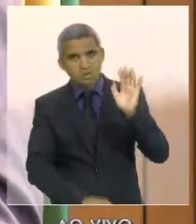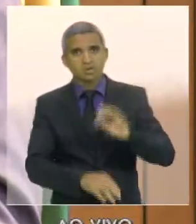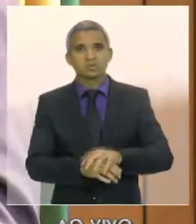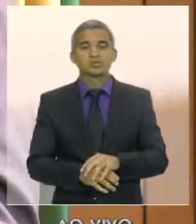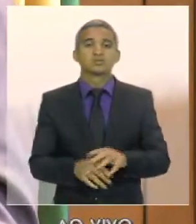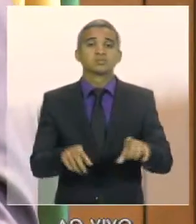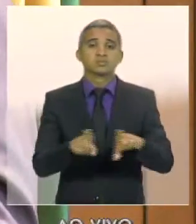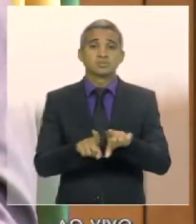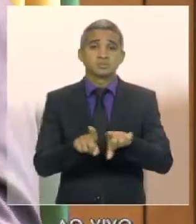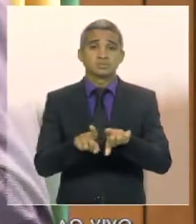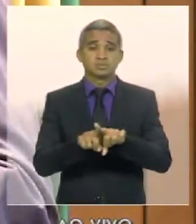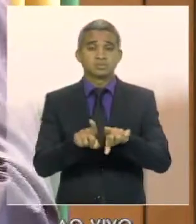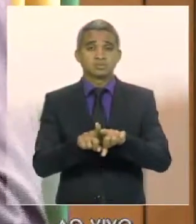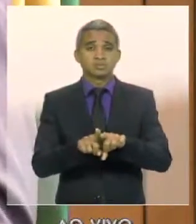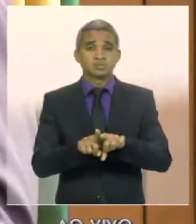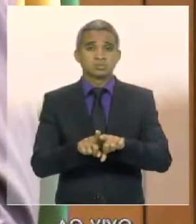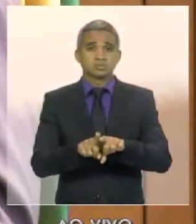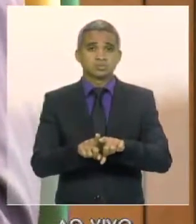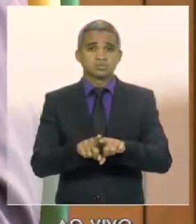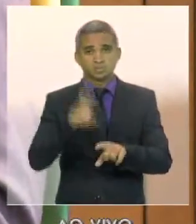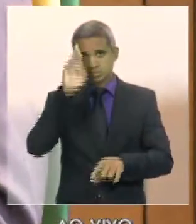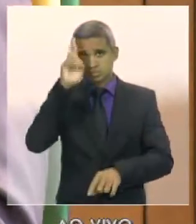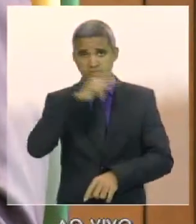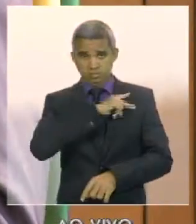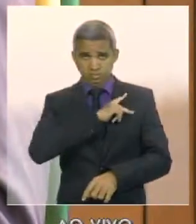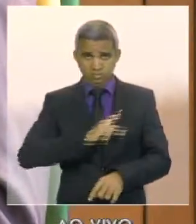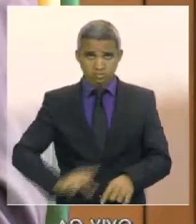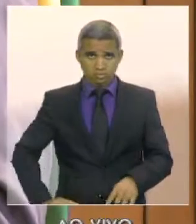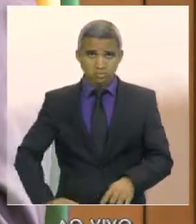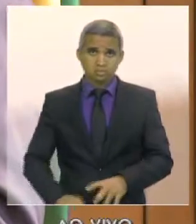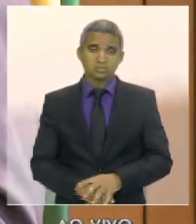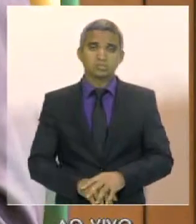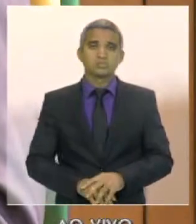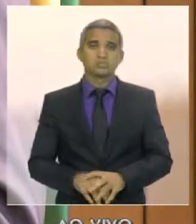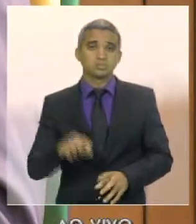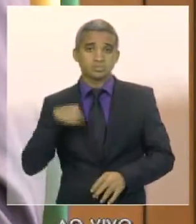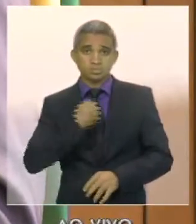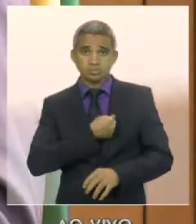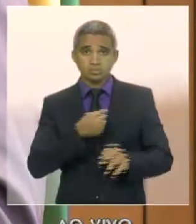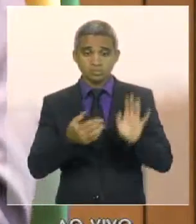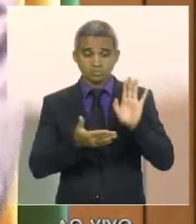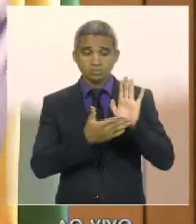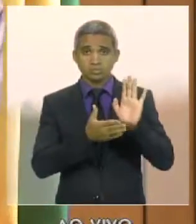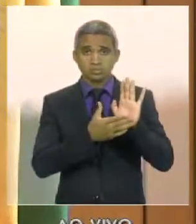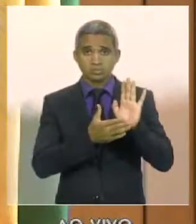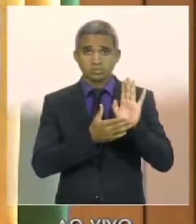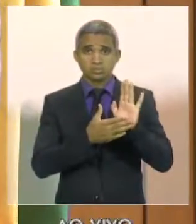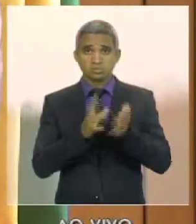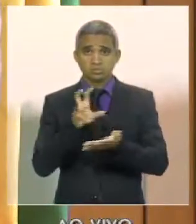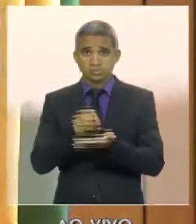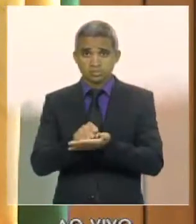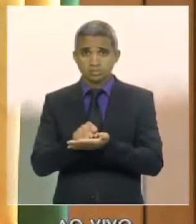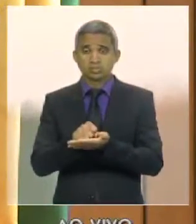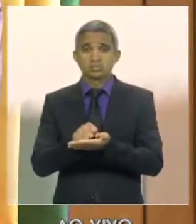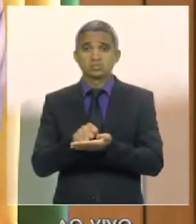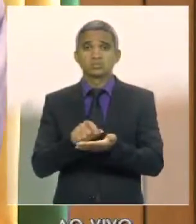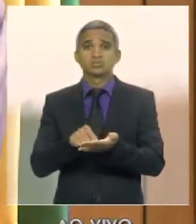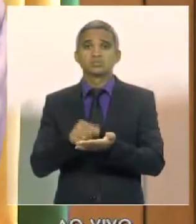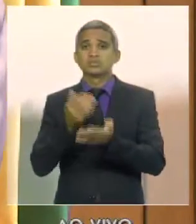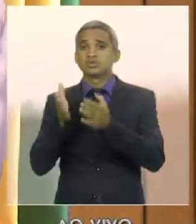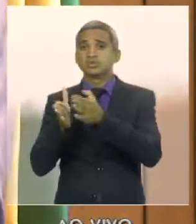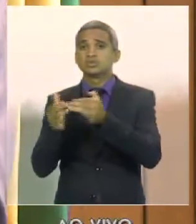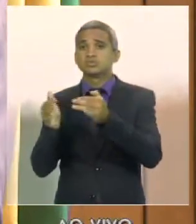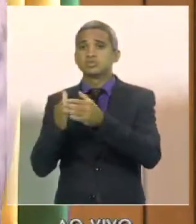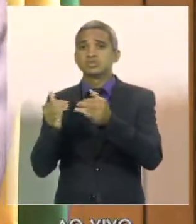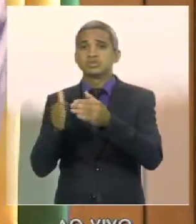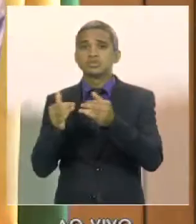vamos formalizar, senhor presidente, para concluir, nós vamos formalizar um requerimento a esta casa, encaminhando realmente